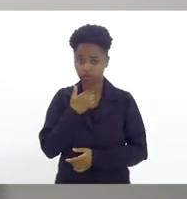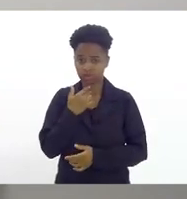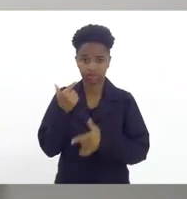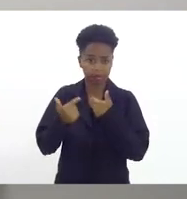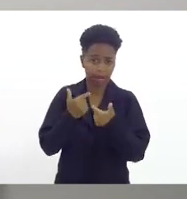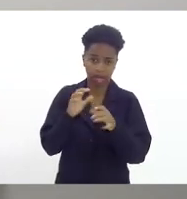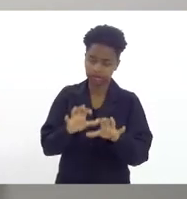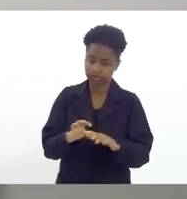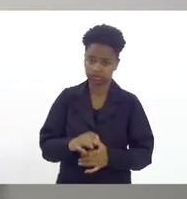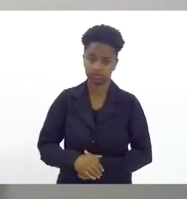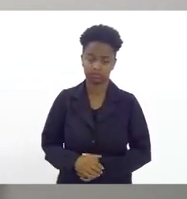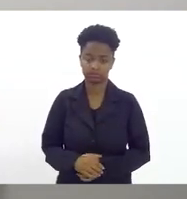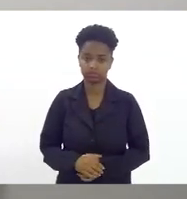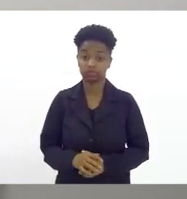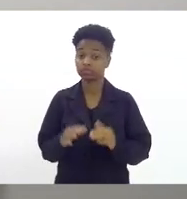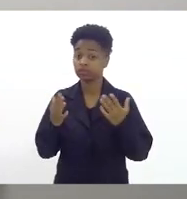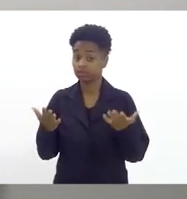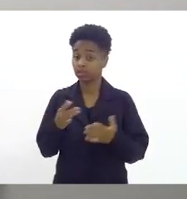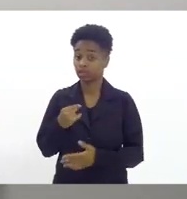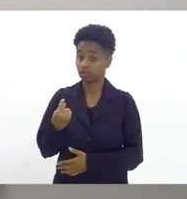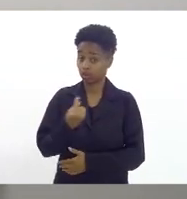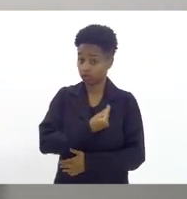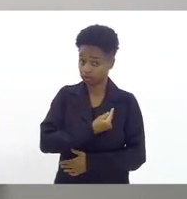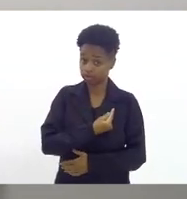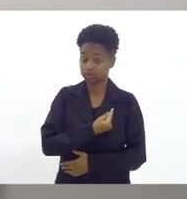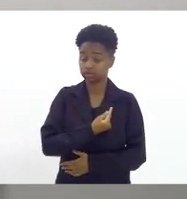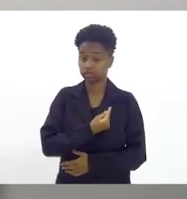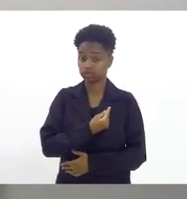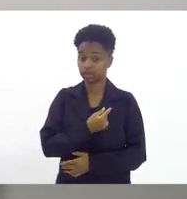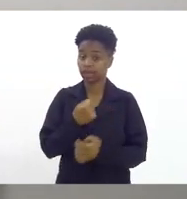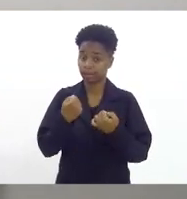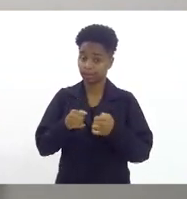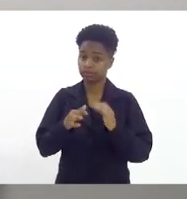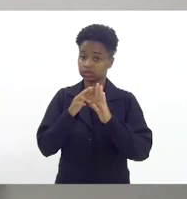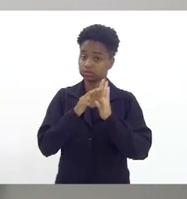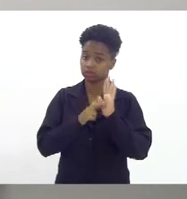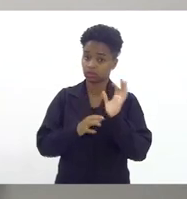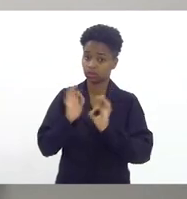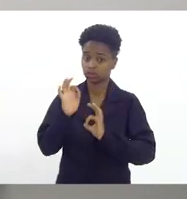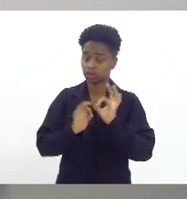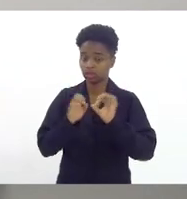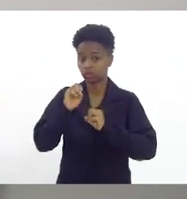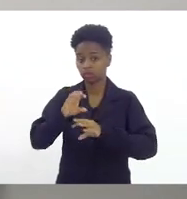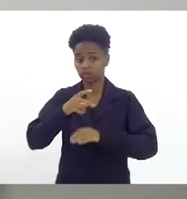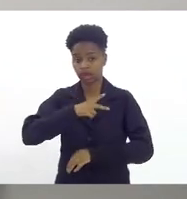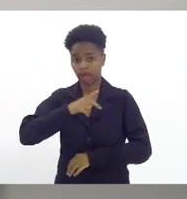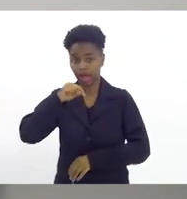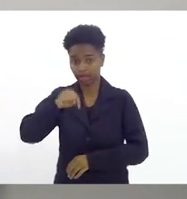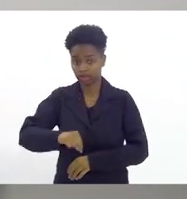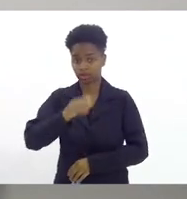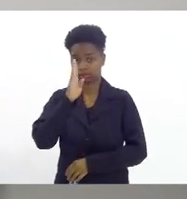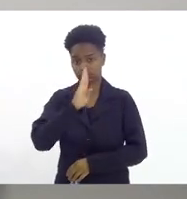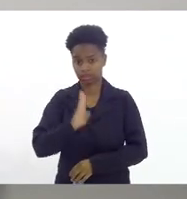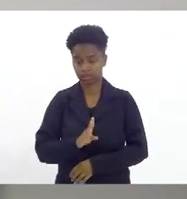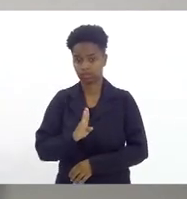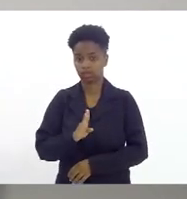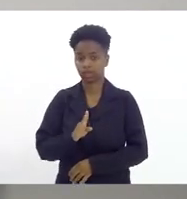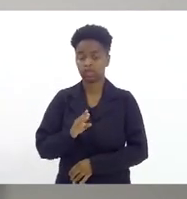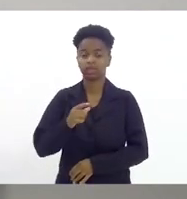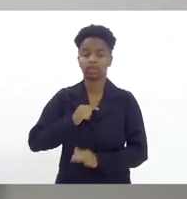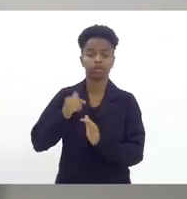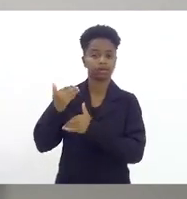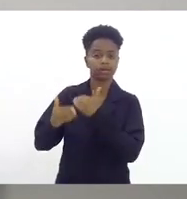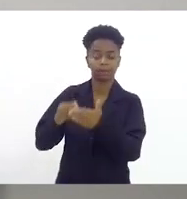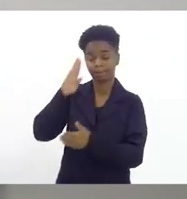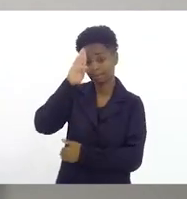então para nós ter uma regulação da educação privada no Brasil ela avança sobre